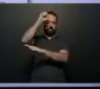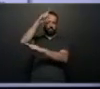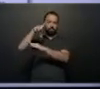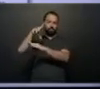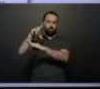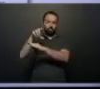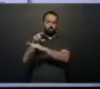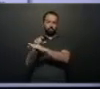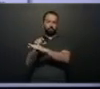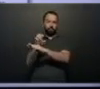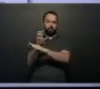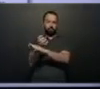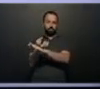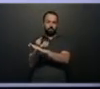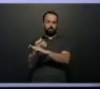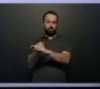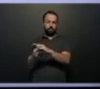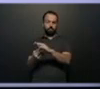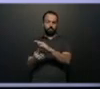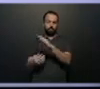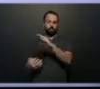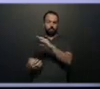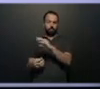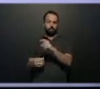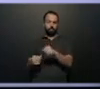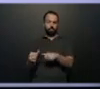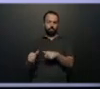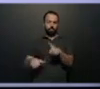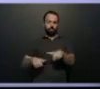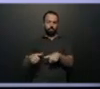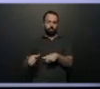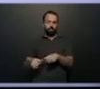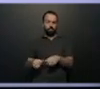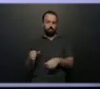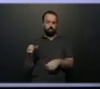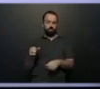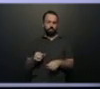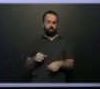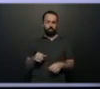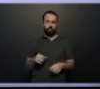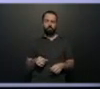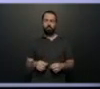silício, um metal muito abundante no nosso país.